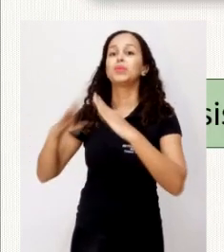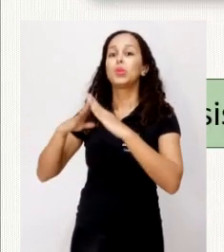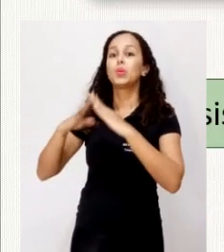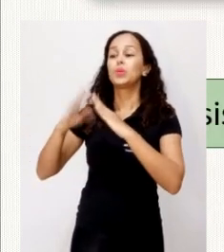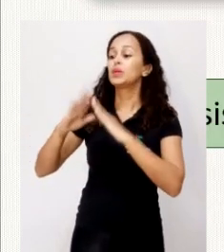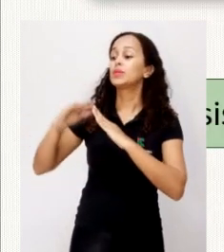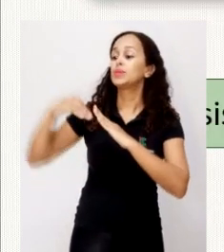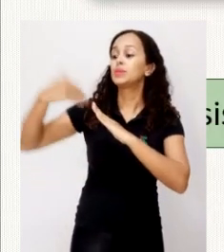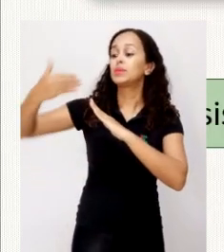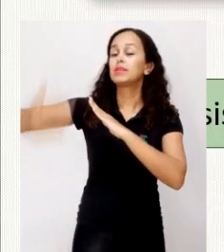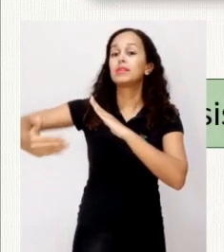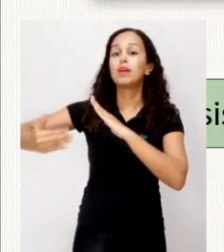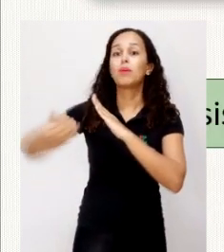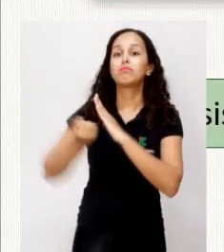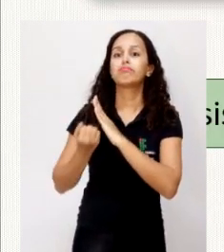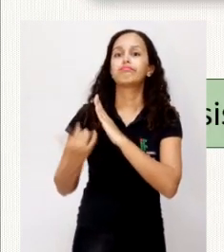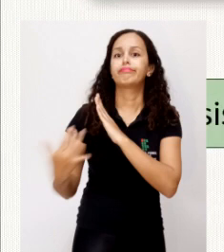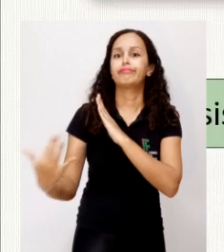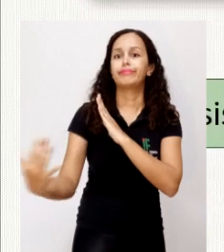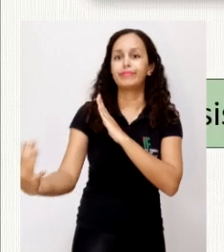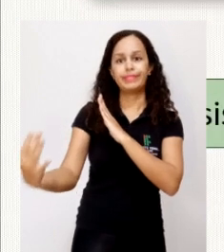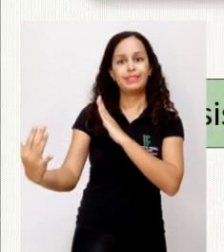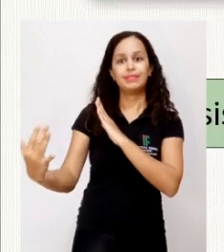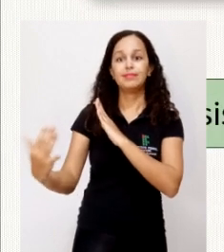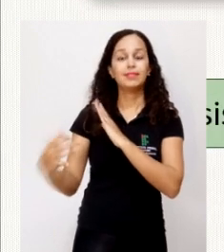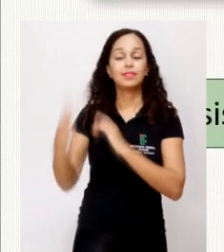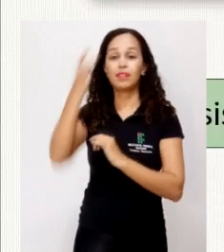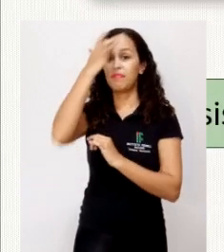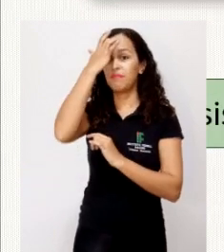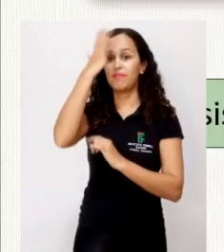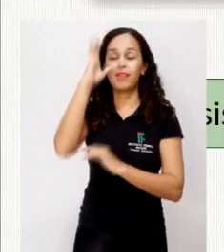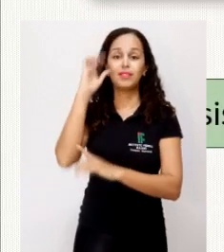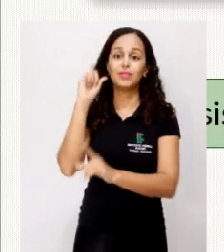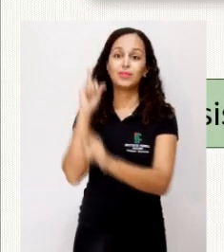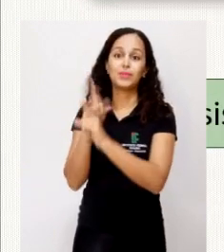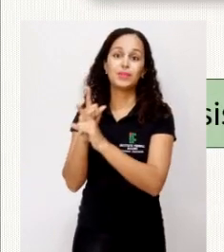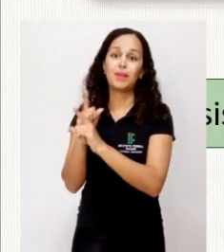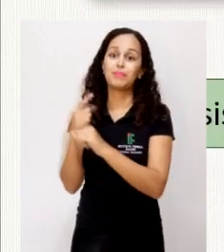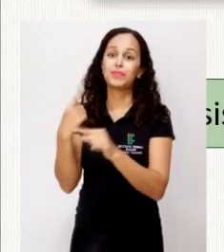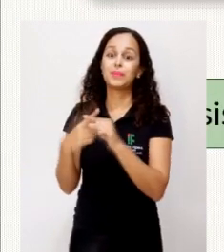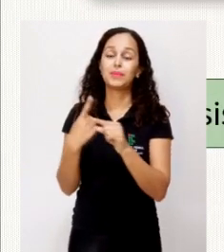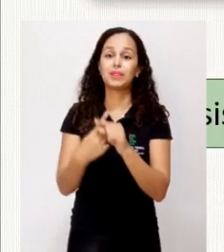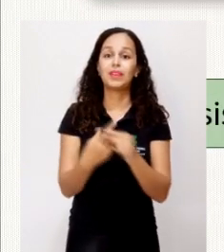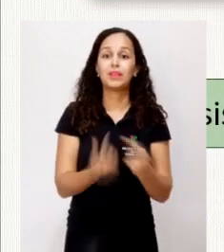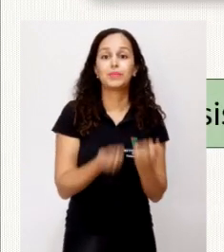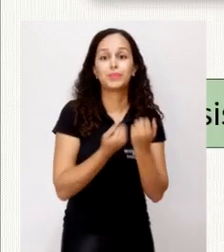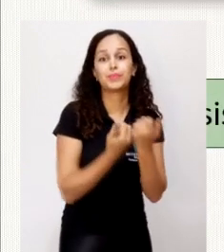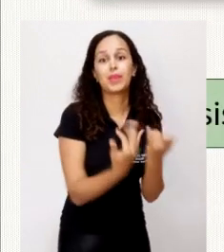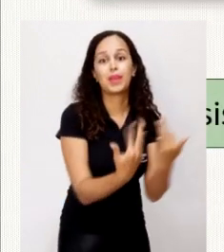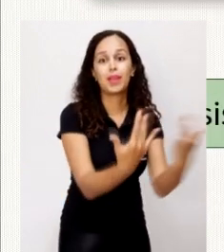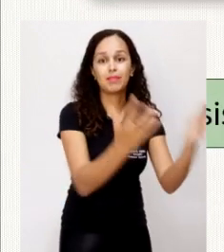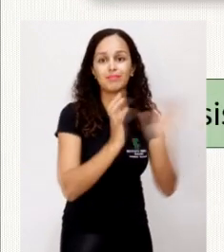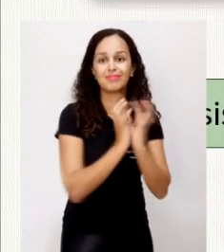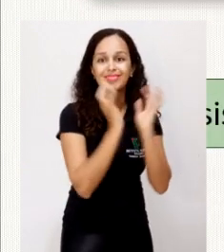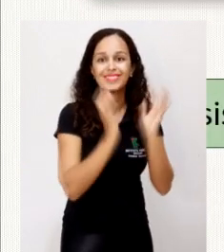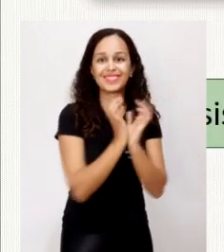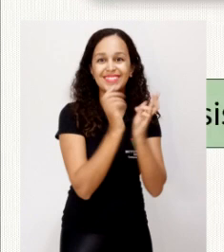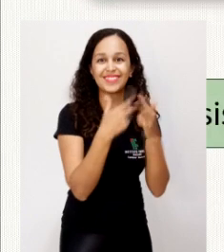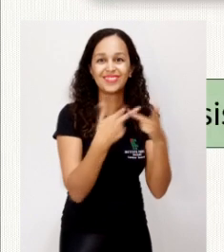das convencionais. Então, são fáceis de serem encontradas comparando com as hortaliças